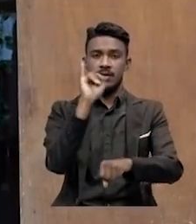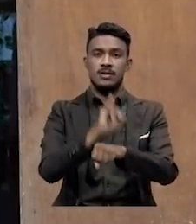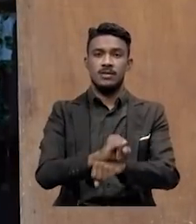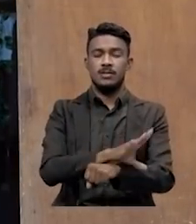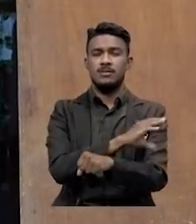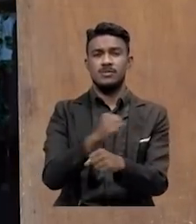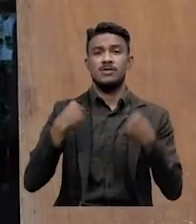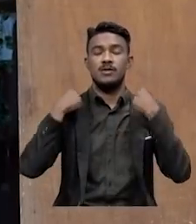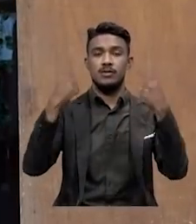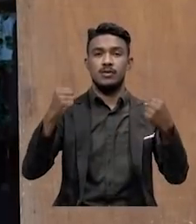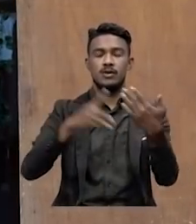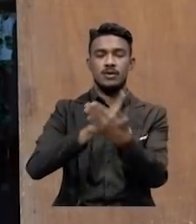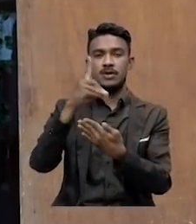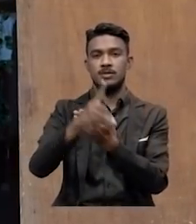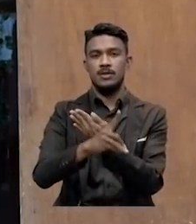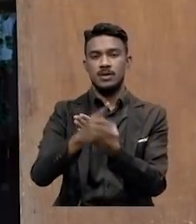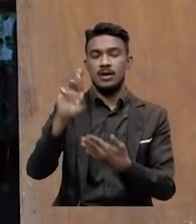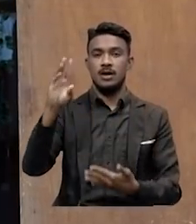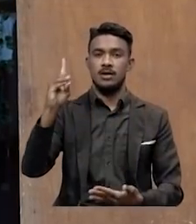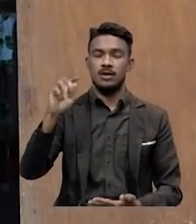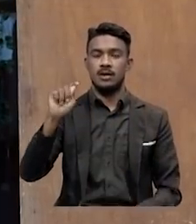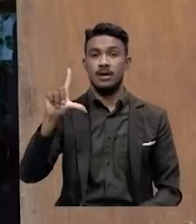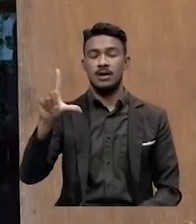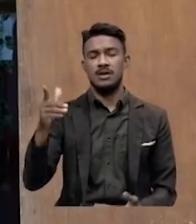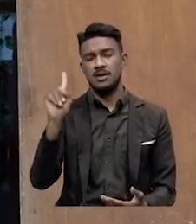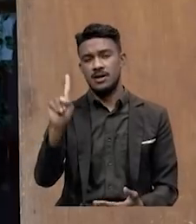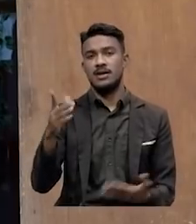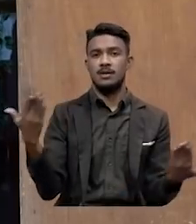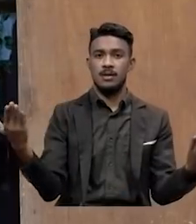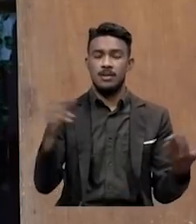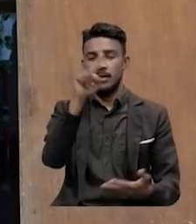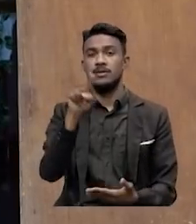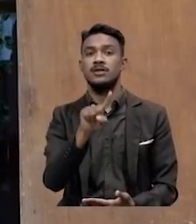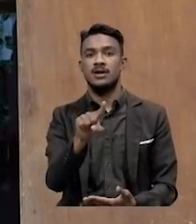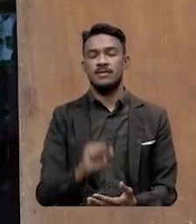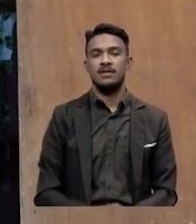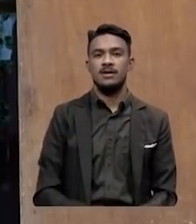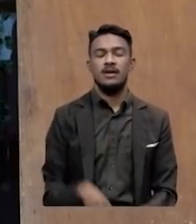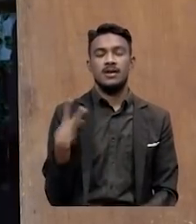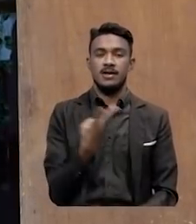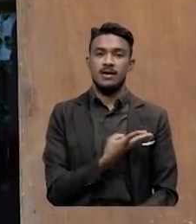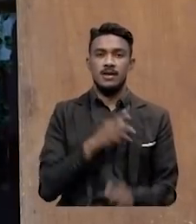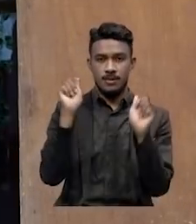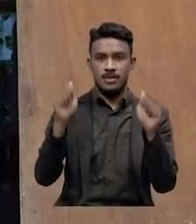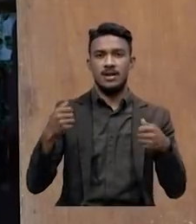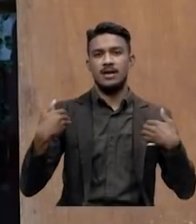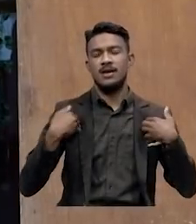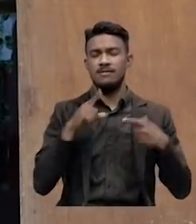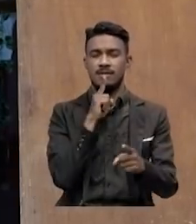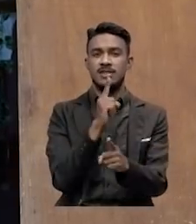no prosesu desenvolvimentu RDTL ne buat ida inkestionável. No ita bele iha